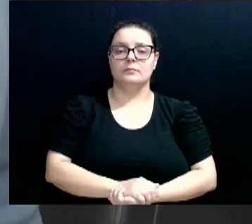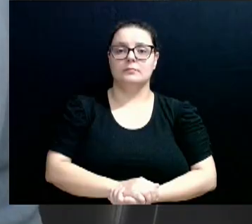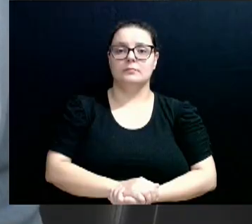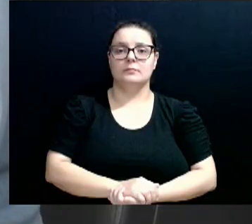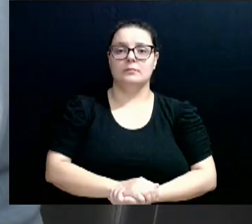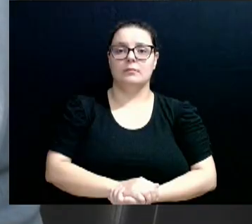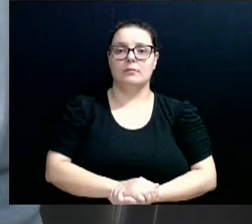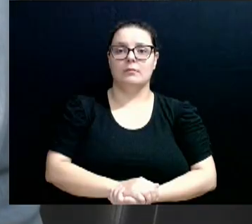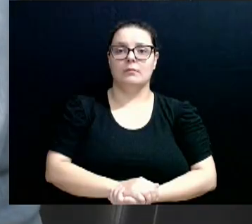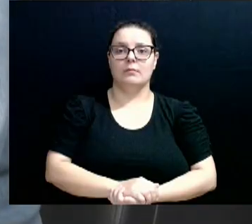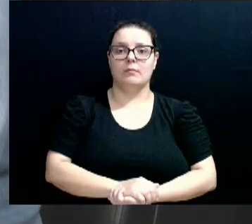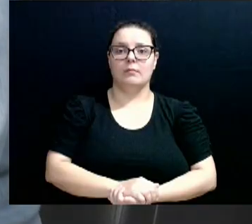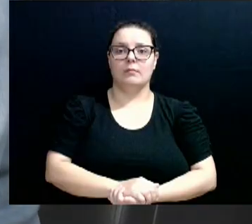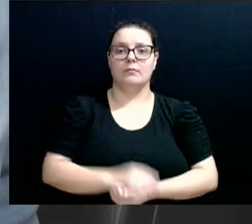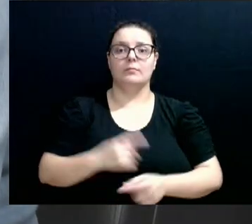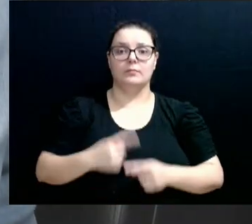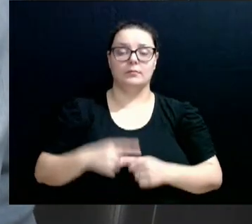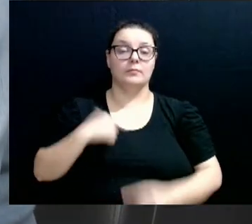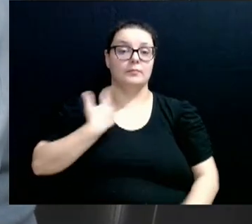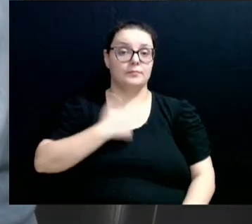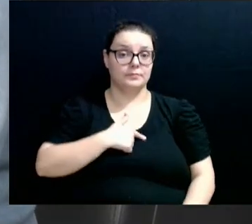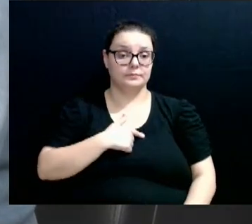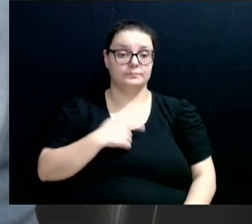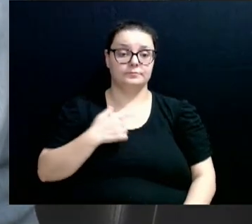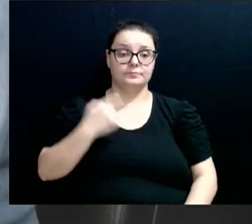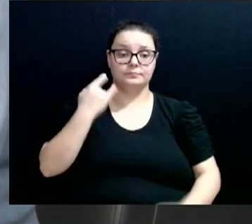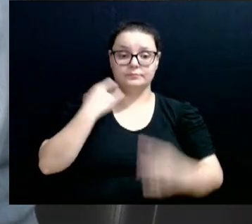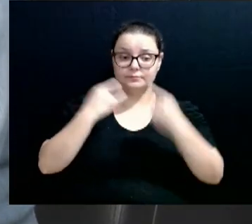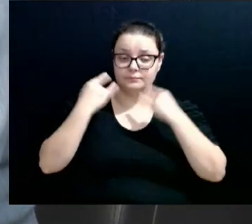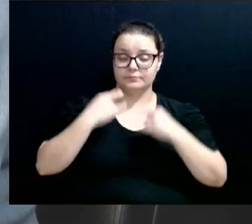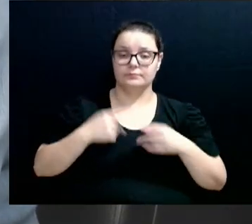para nós era interessante perceber que